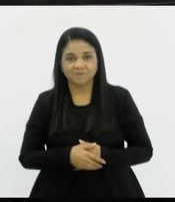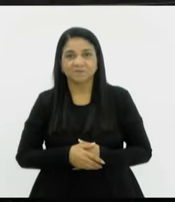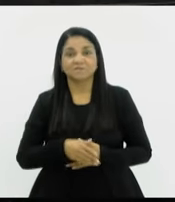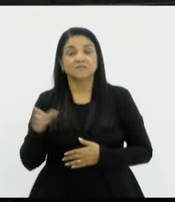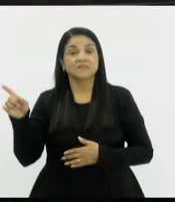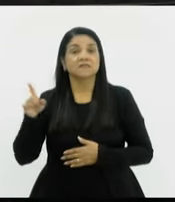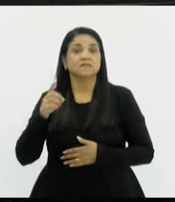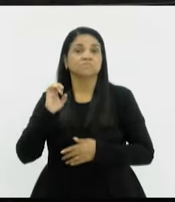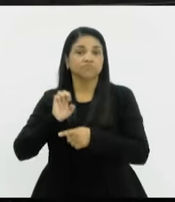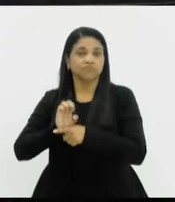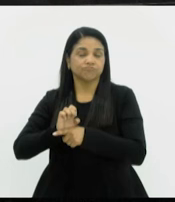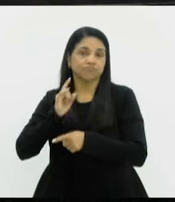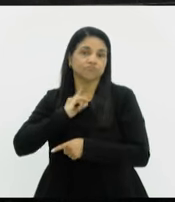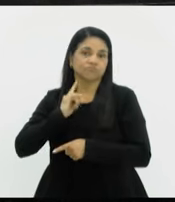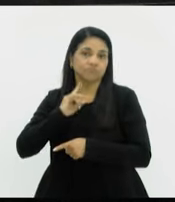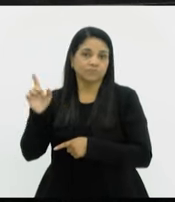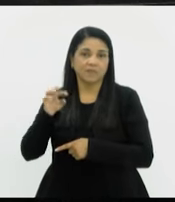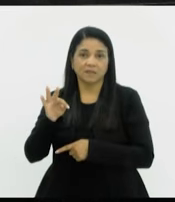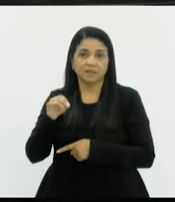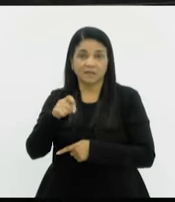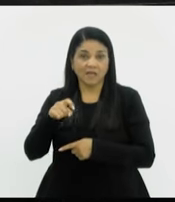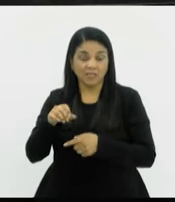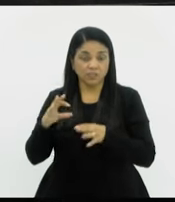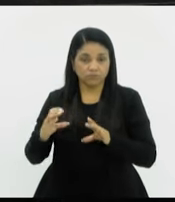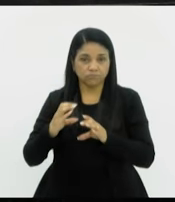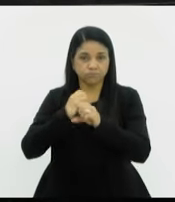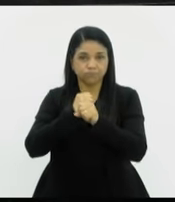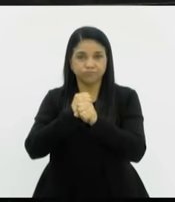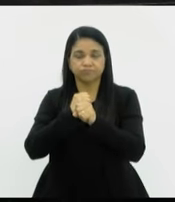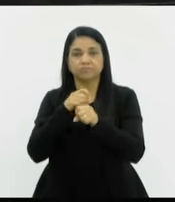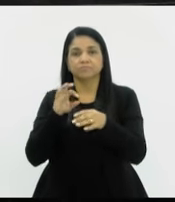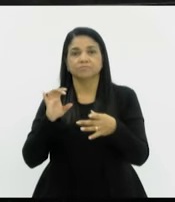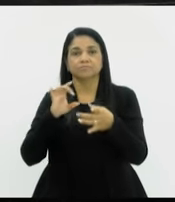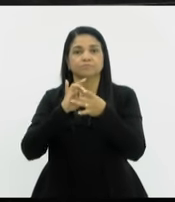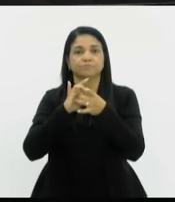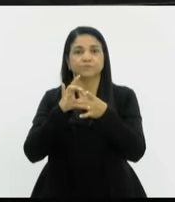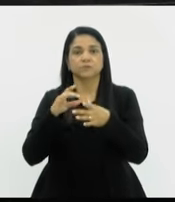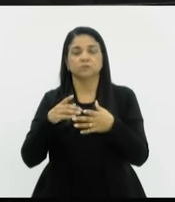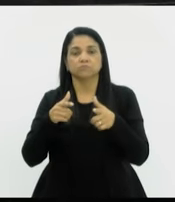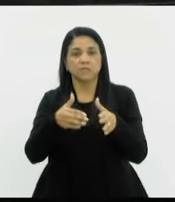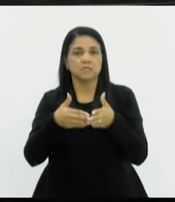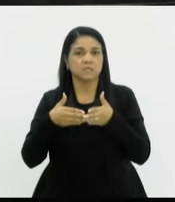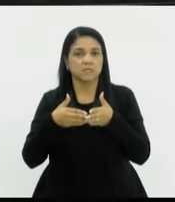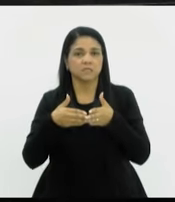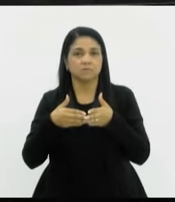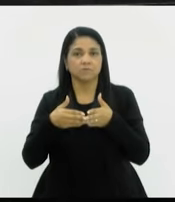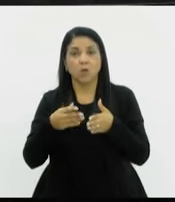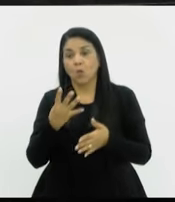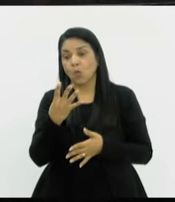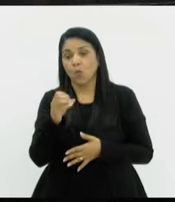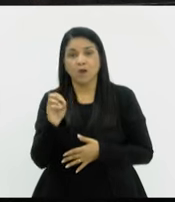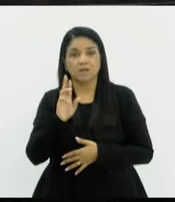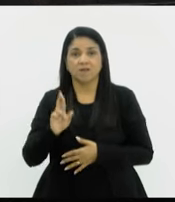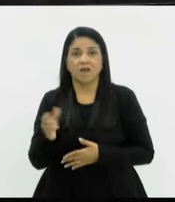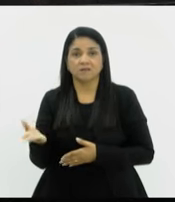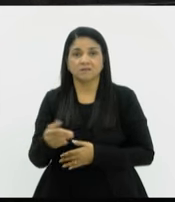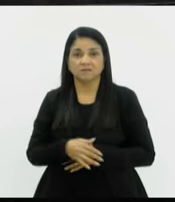de emissão é tudo junto com a taxa de licenciamento. Custa R$ 40.